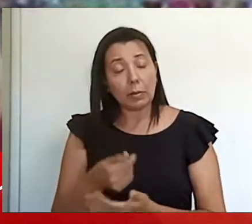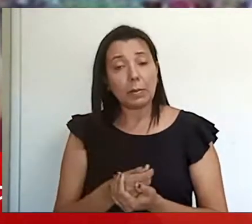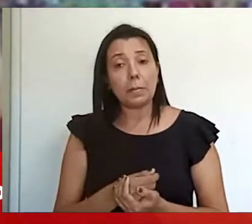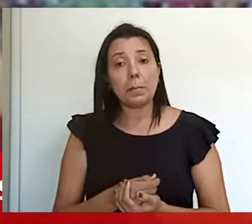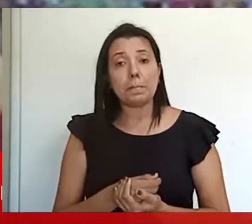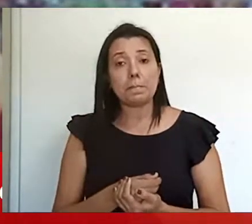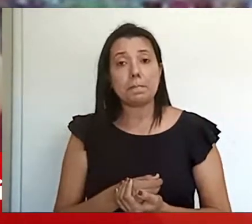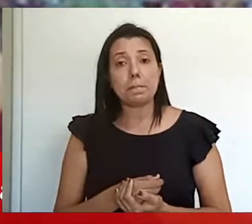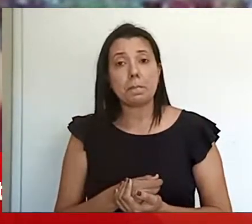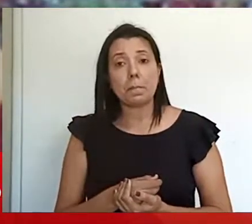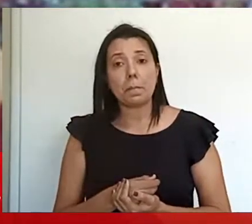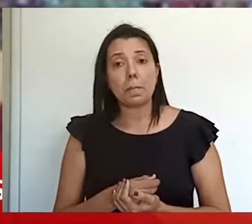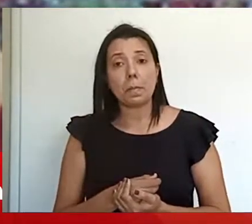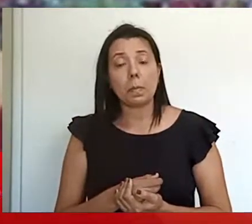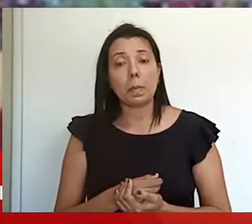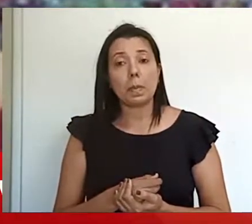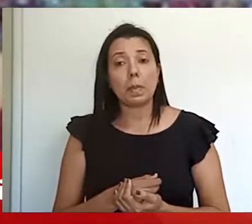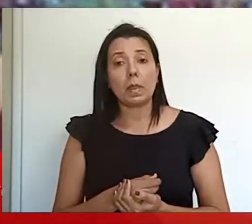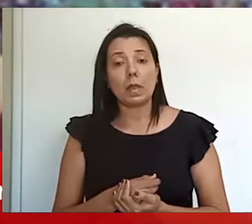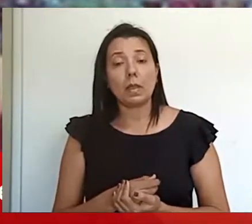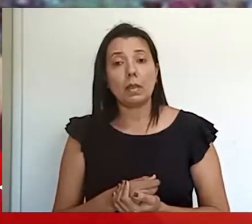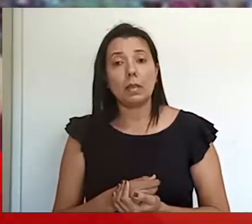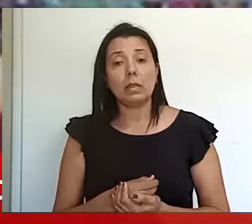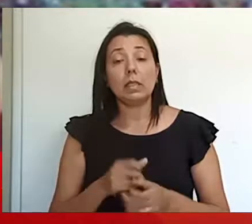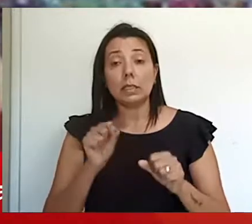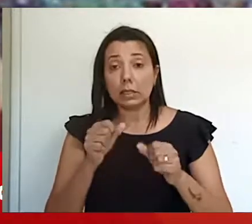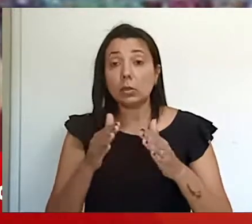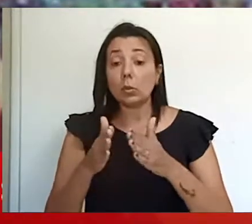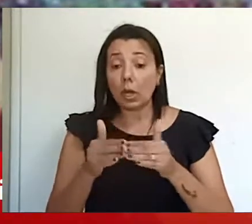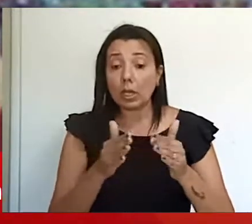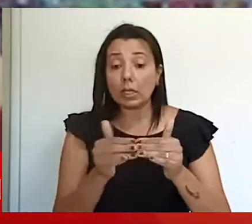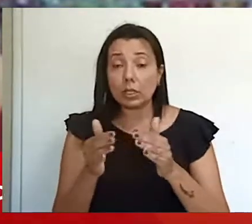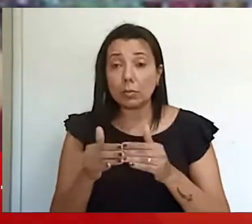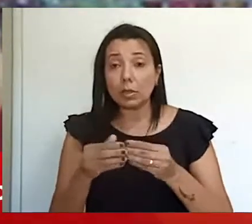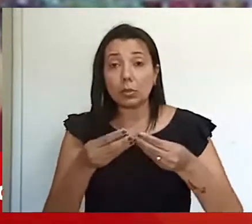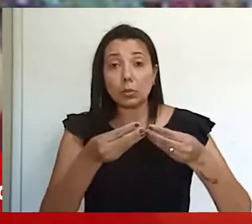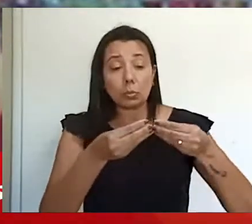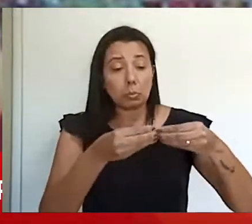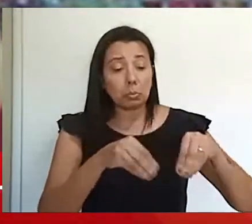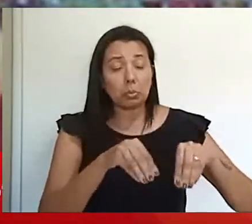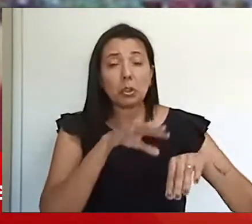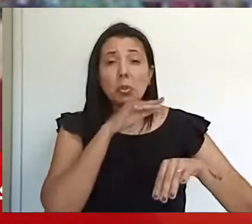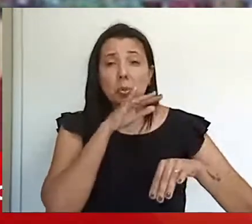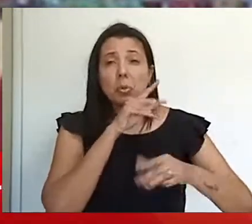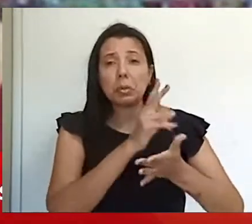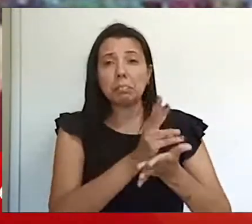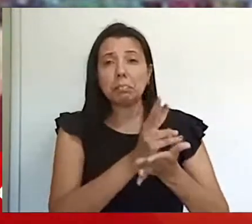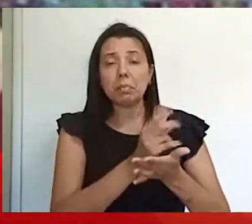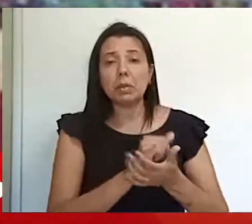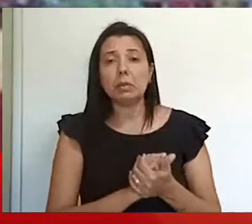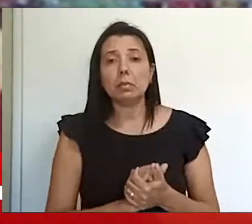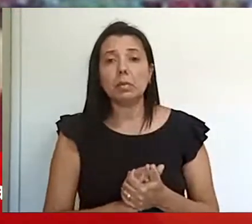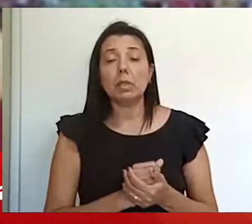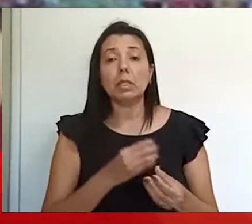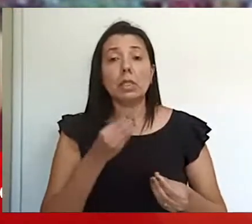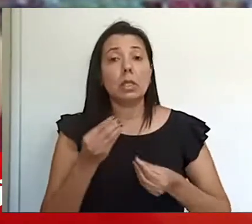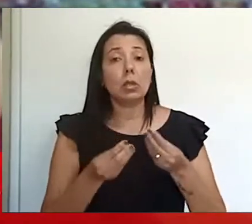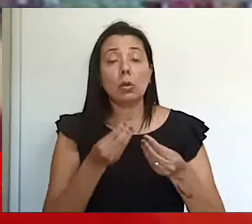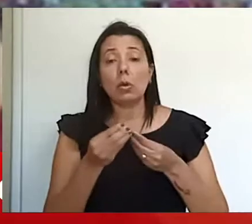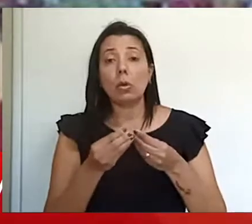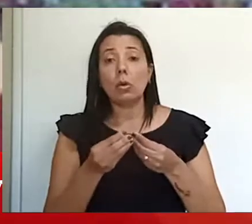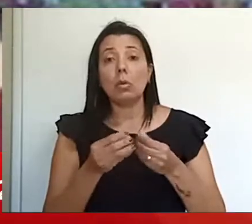dessa questão, desse atendimento precário, vamos chamar assim, e como que a gente, como